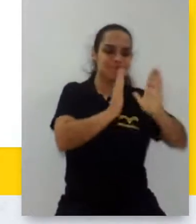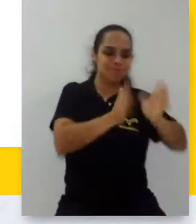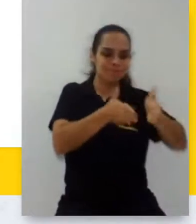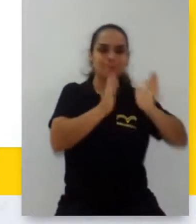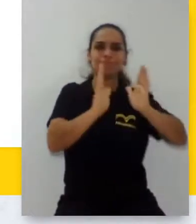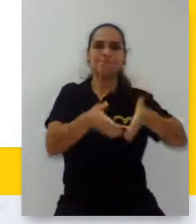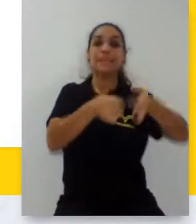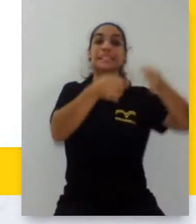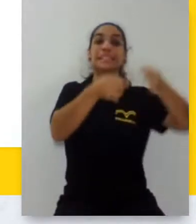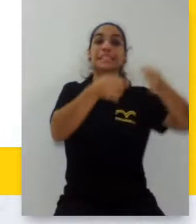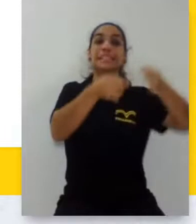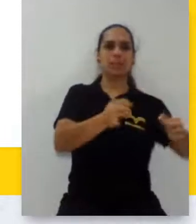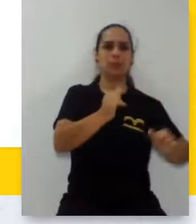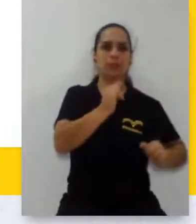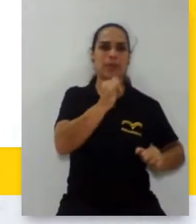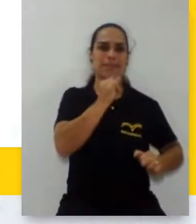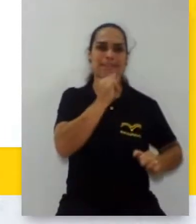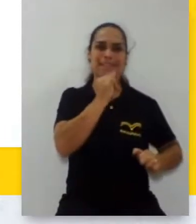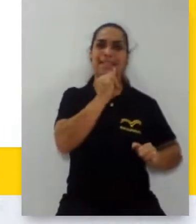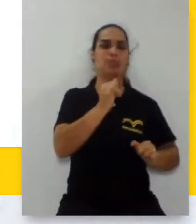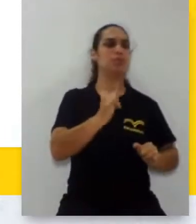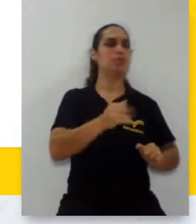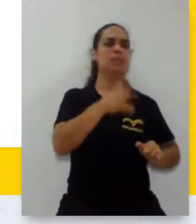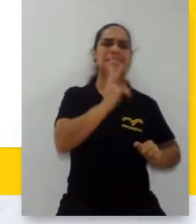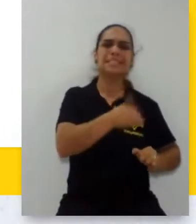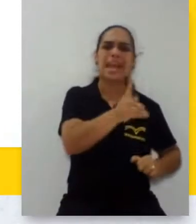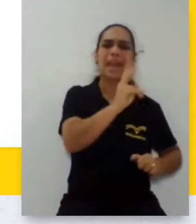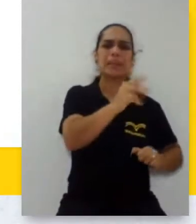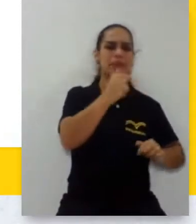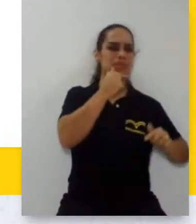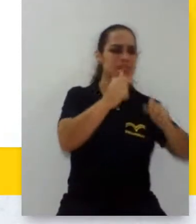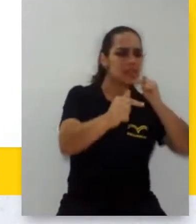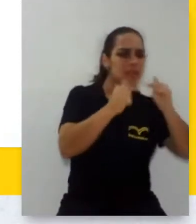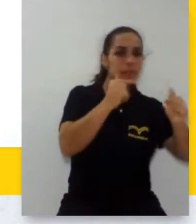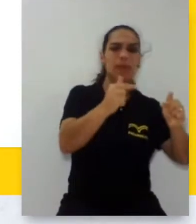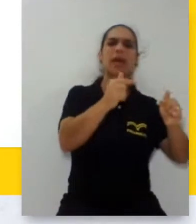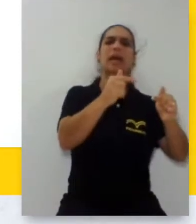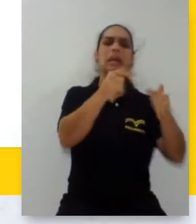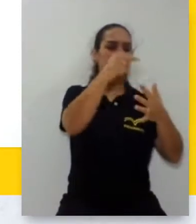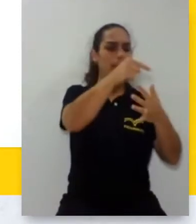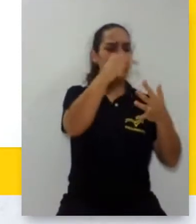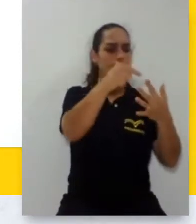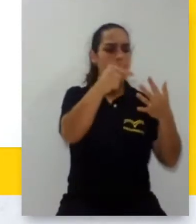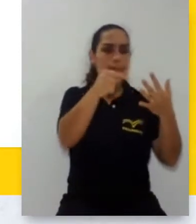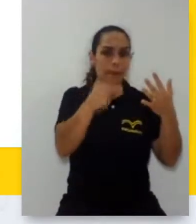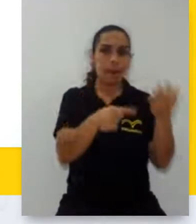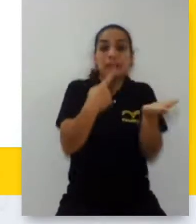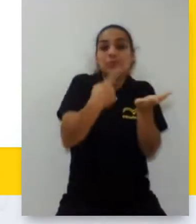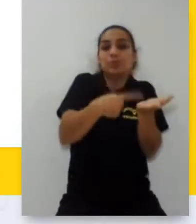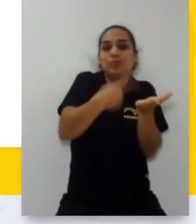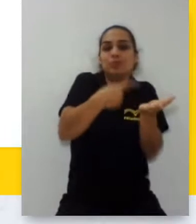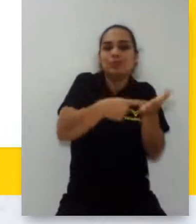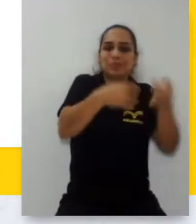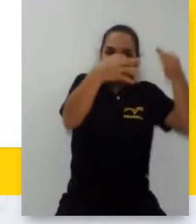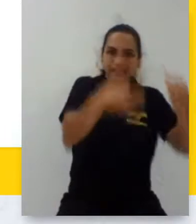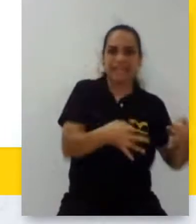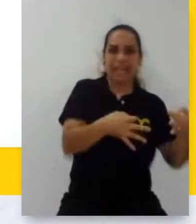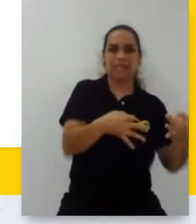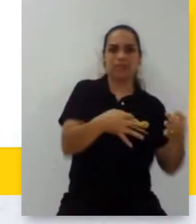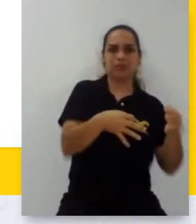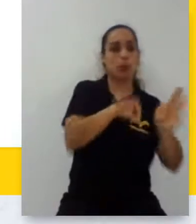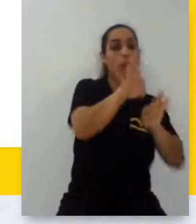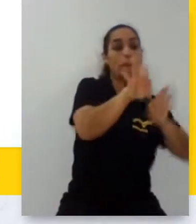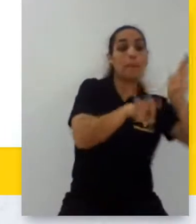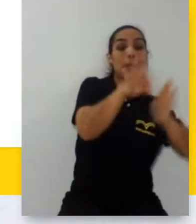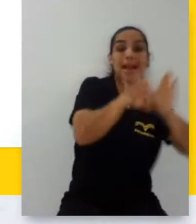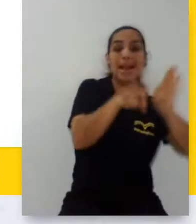fala ainda, mas é importante que nós tenhamos bem claro isso em mente, exercício físico e atividade física. E quanto às recomendações, também nós vamos voltar já